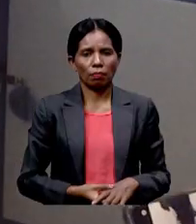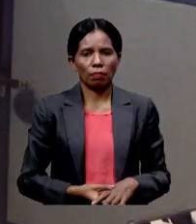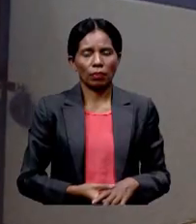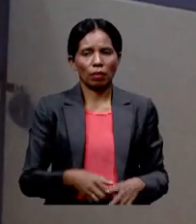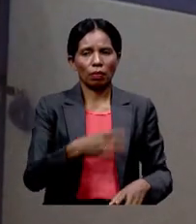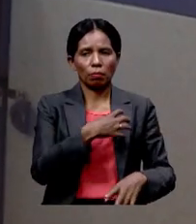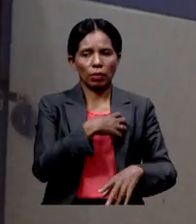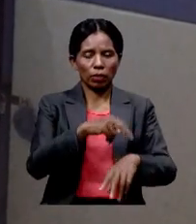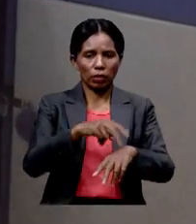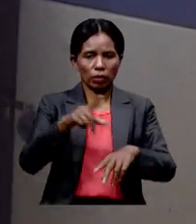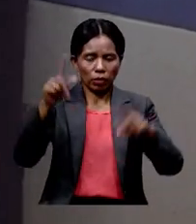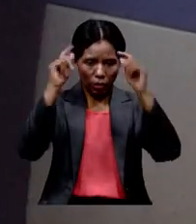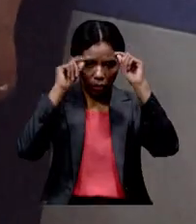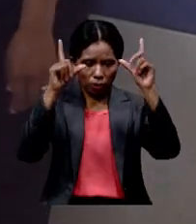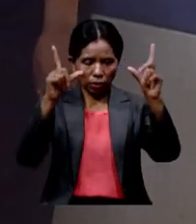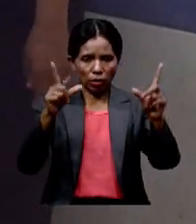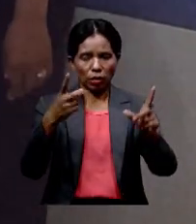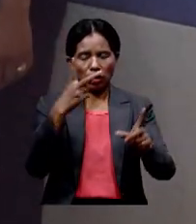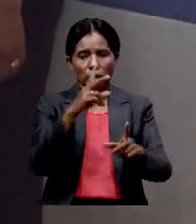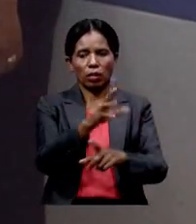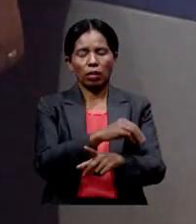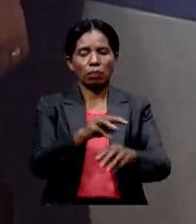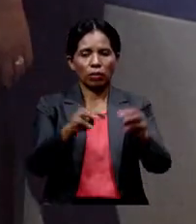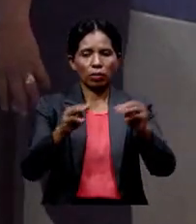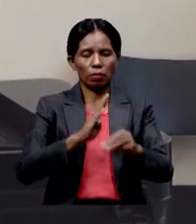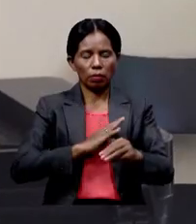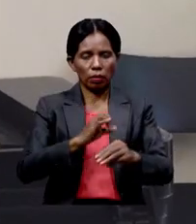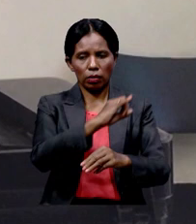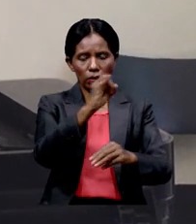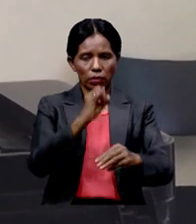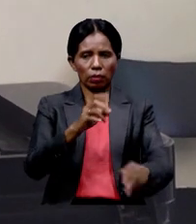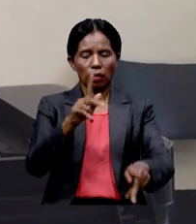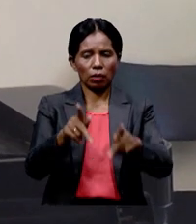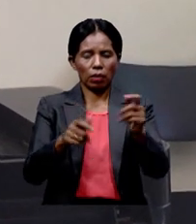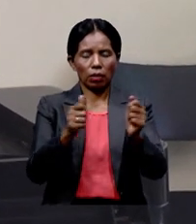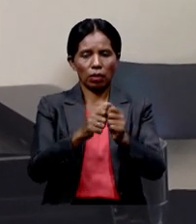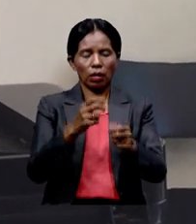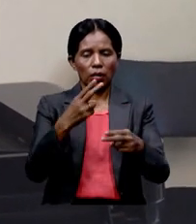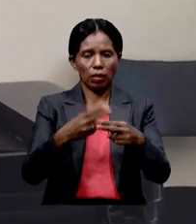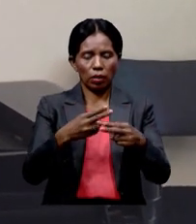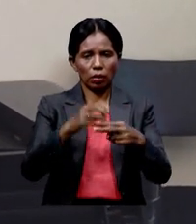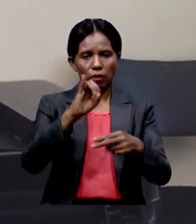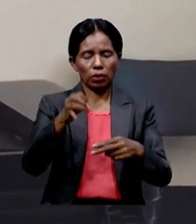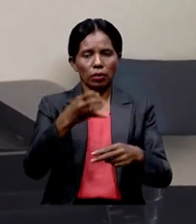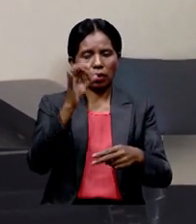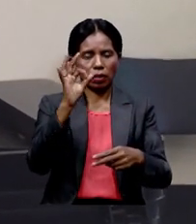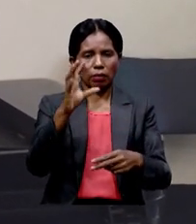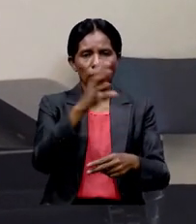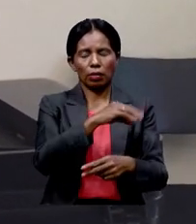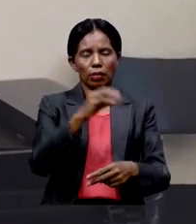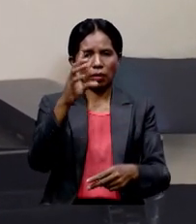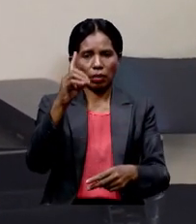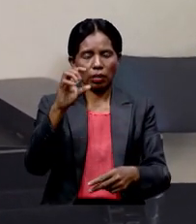Polícia Nacional Timor-Leste e o Serviço de Investigação Criminal do Município de Baucau identificaram suspeito com inicial JF no DS,